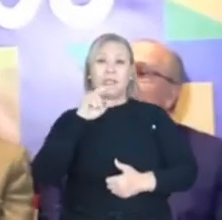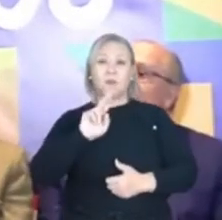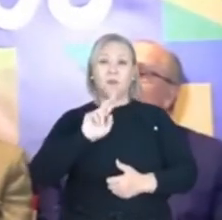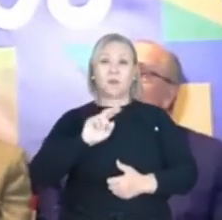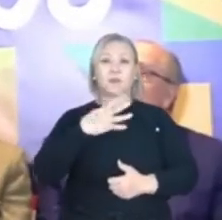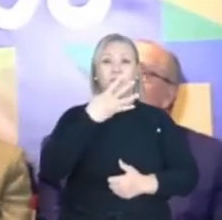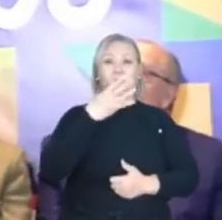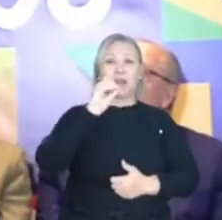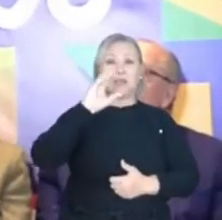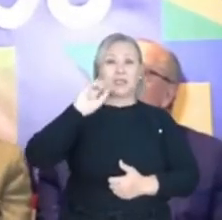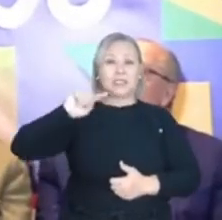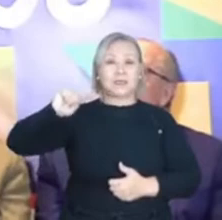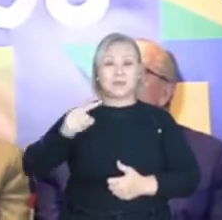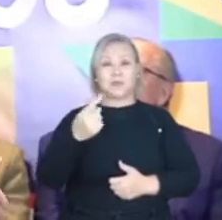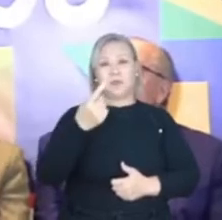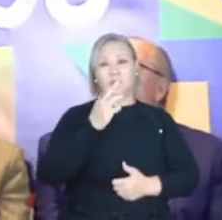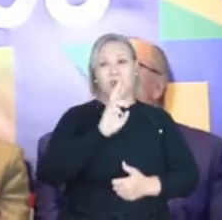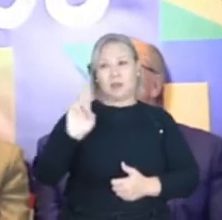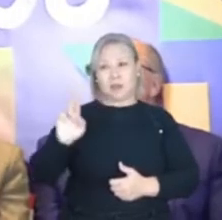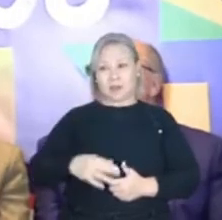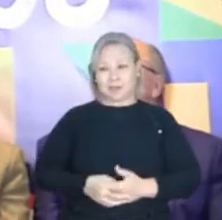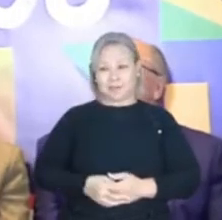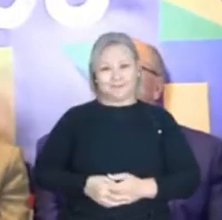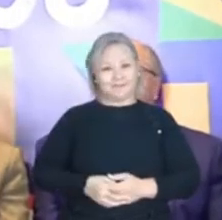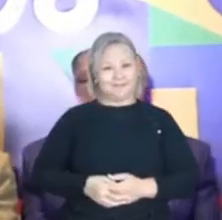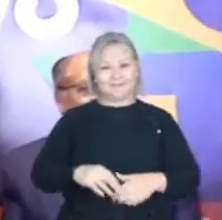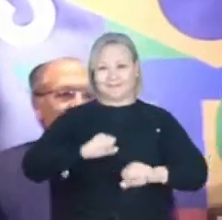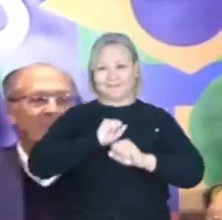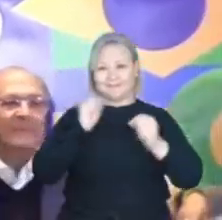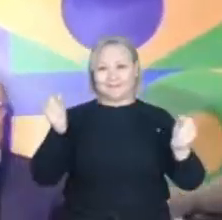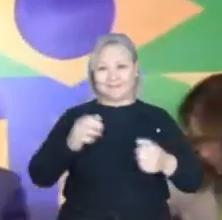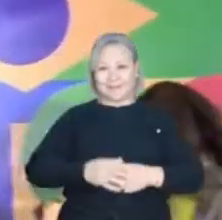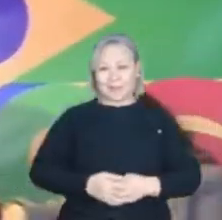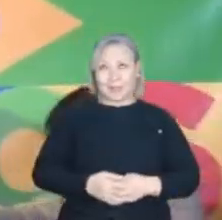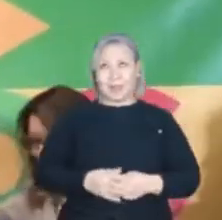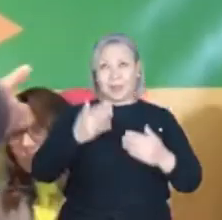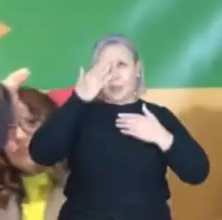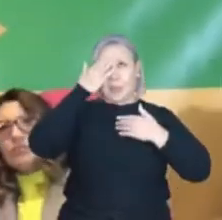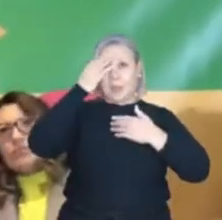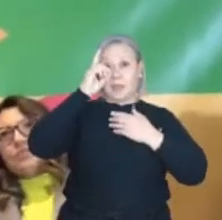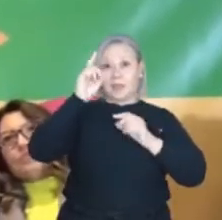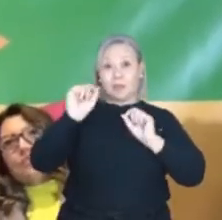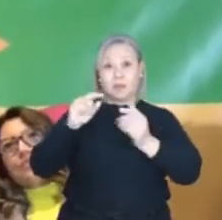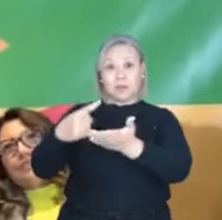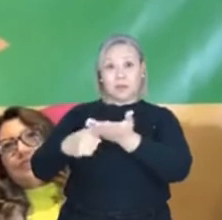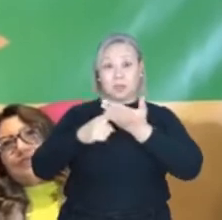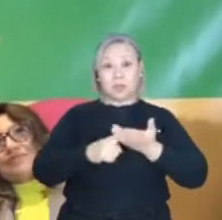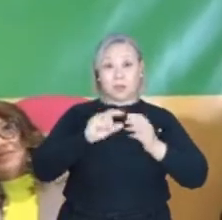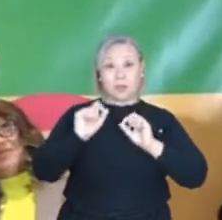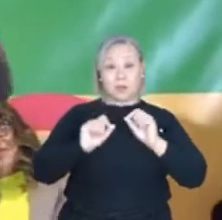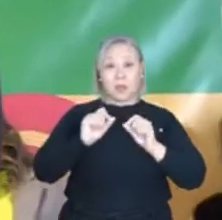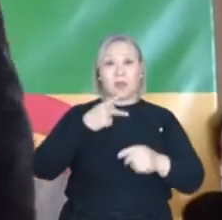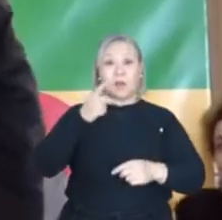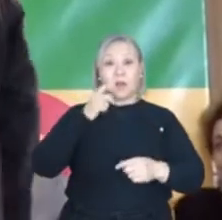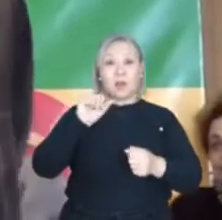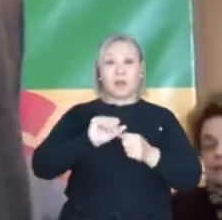reais. Eu falei, é possível. Aí, graças a Deus, a gente tinha convidado o Zequinha Sarney,